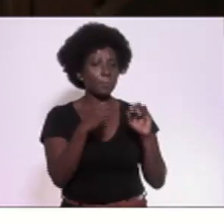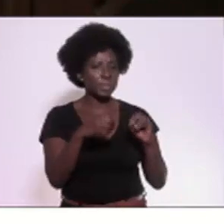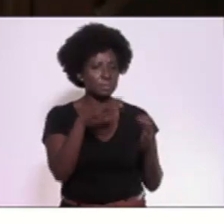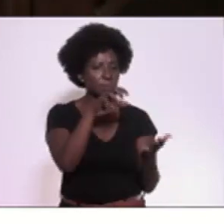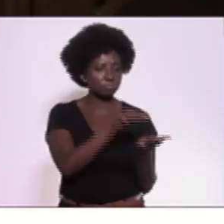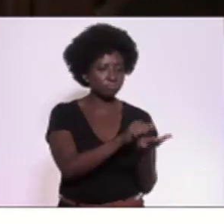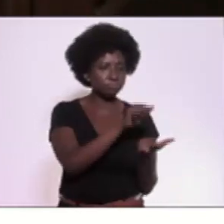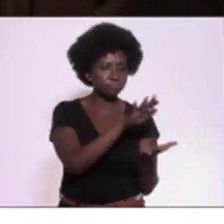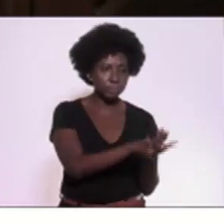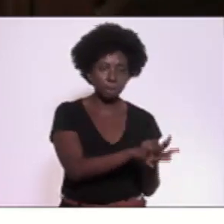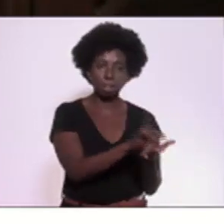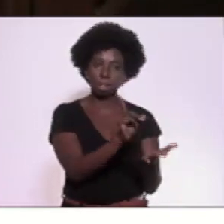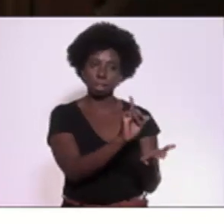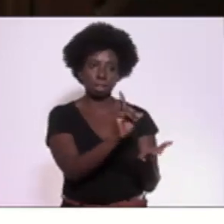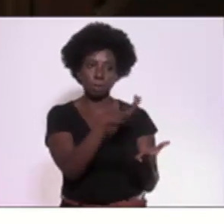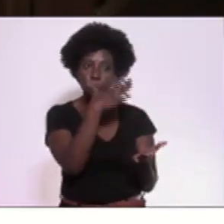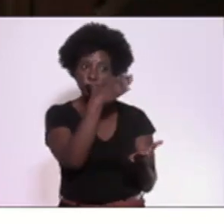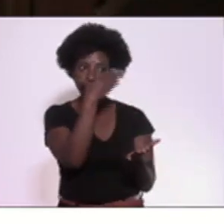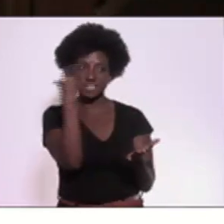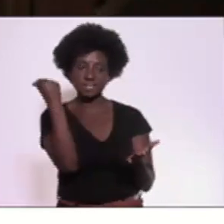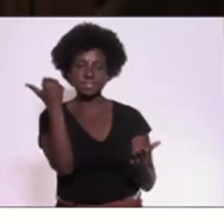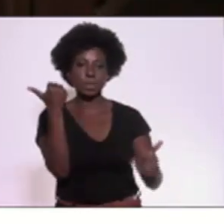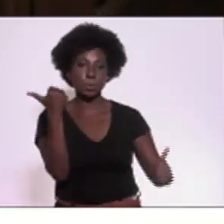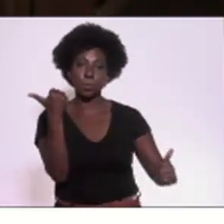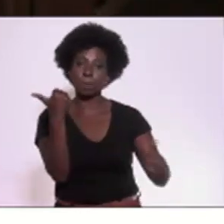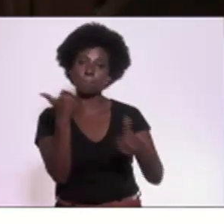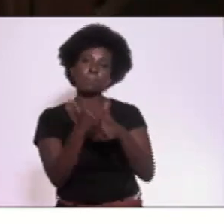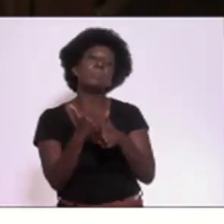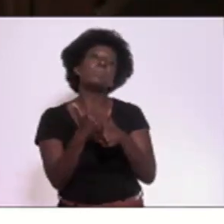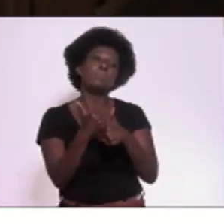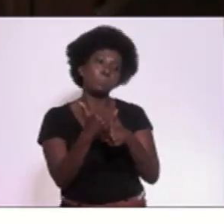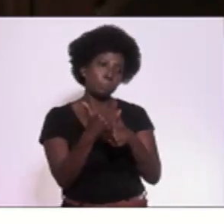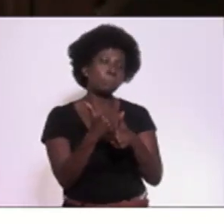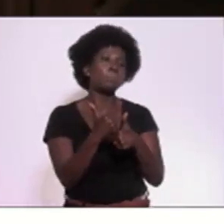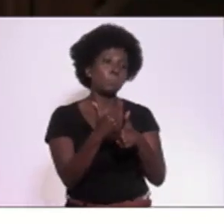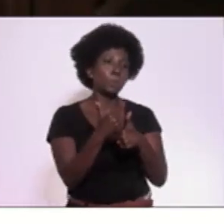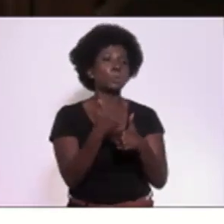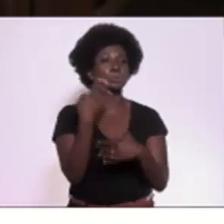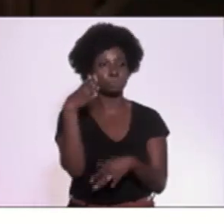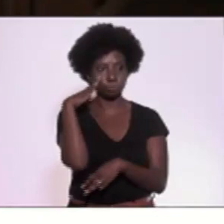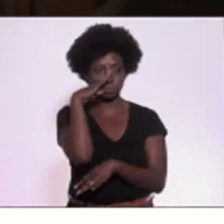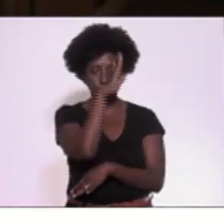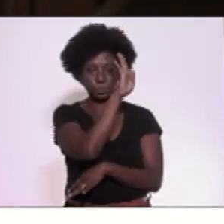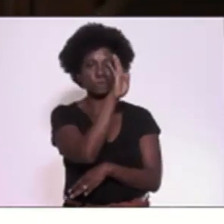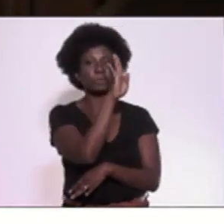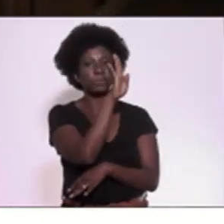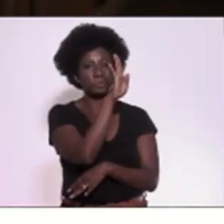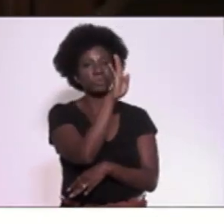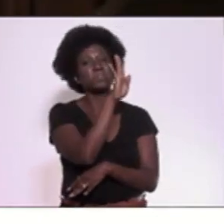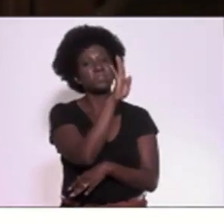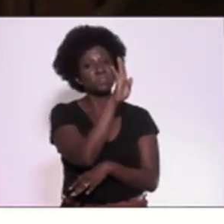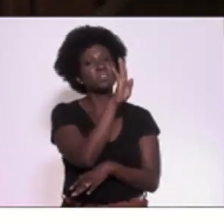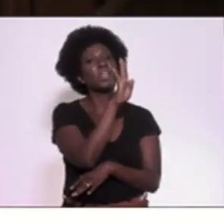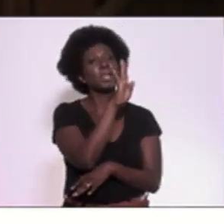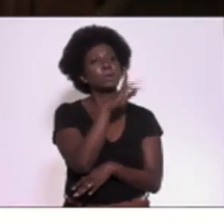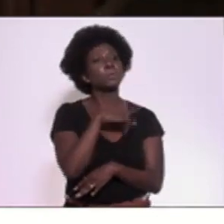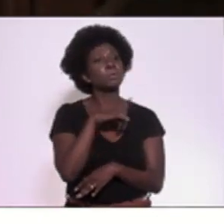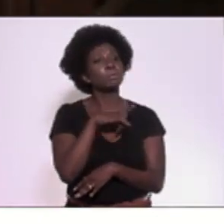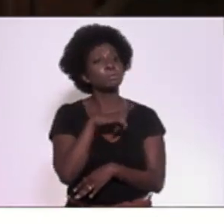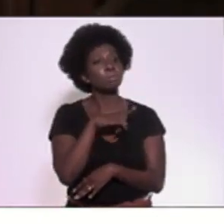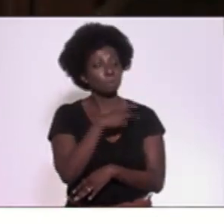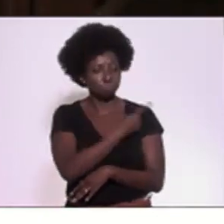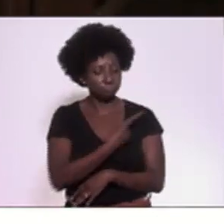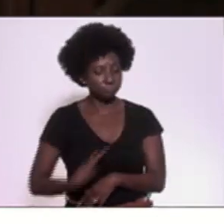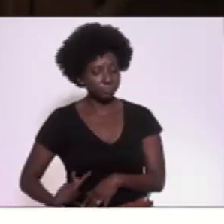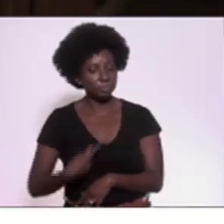e não ignorar o apoio incondicional do governo brasileiro que tem à frente Jair